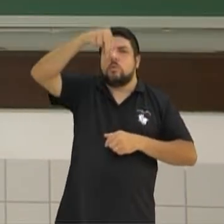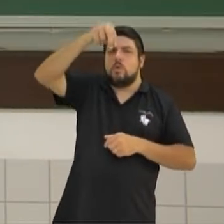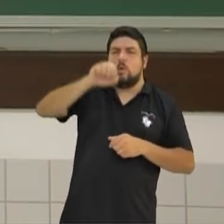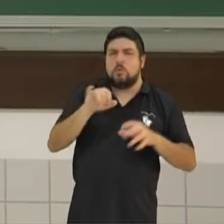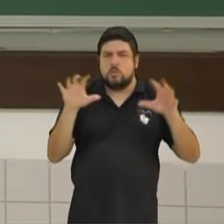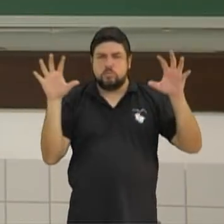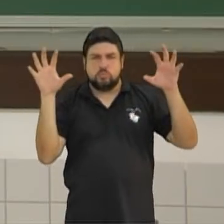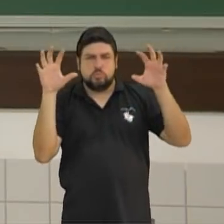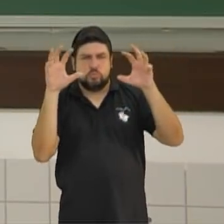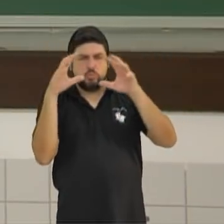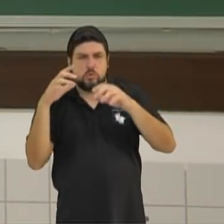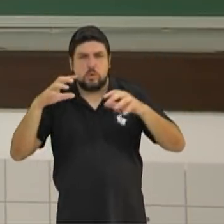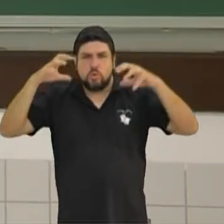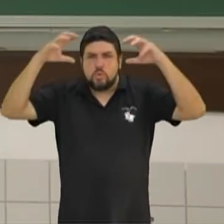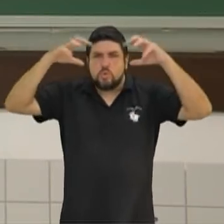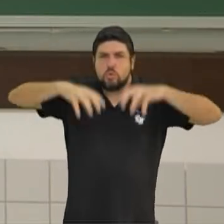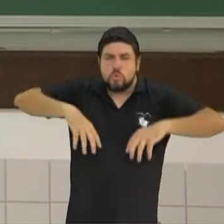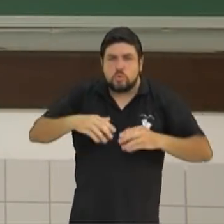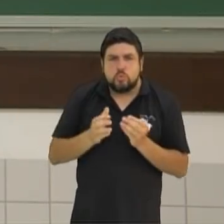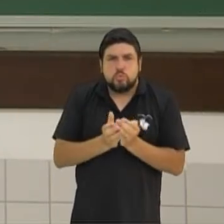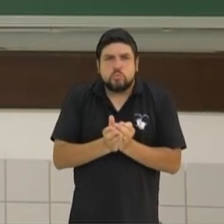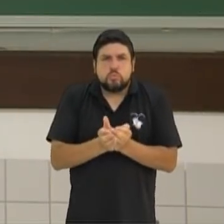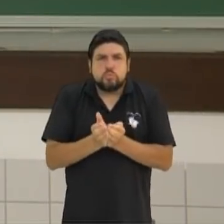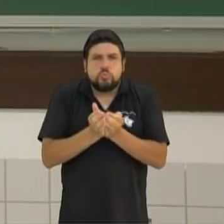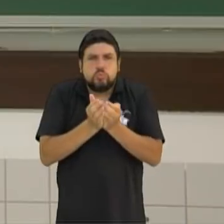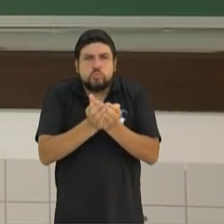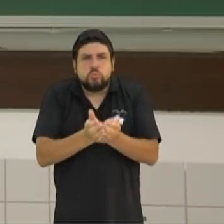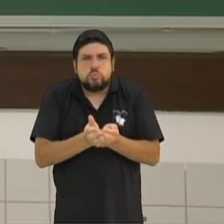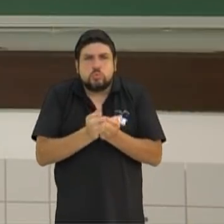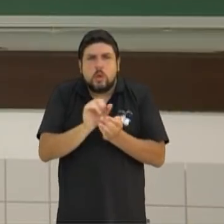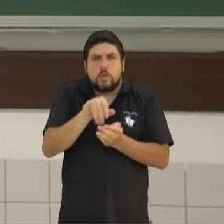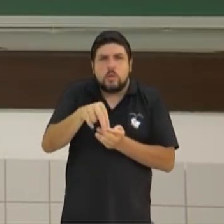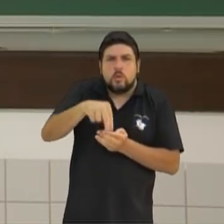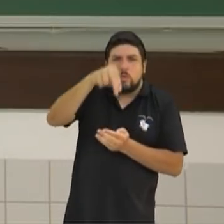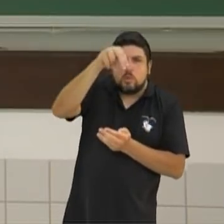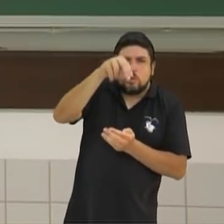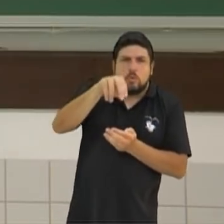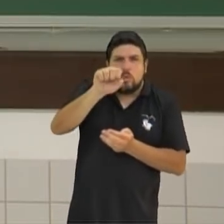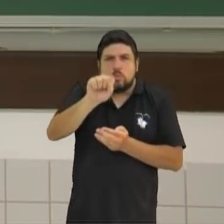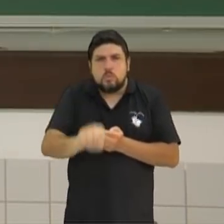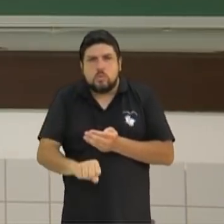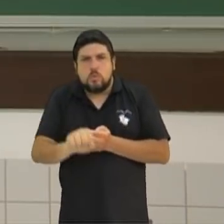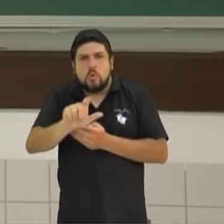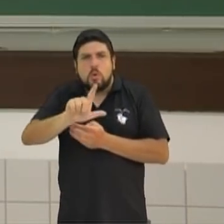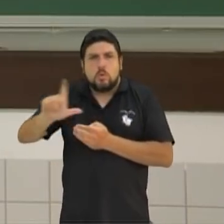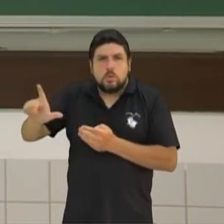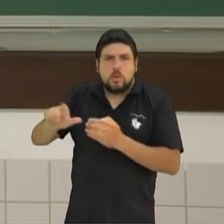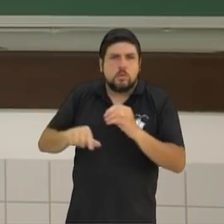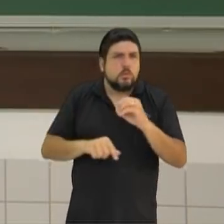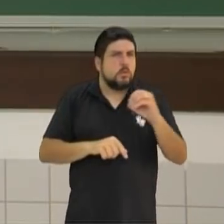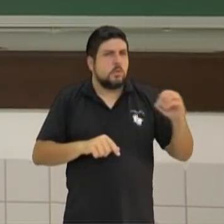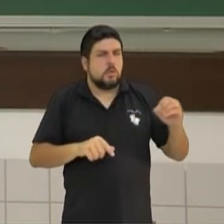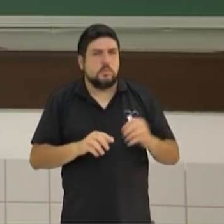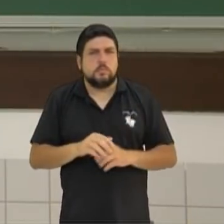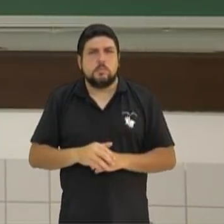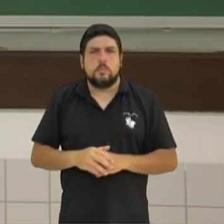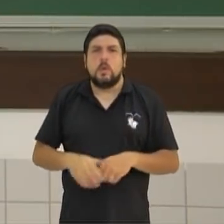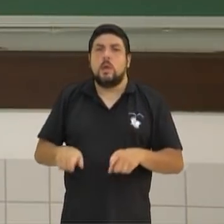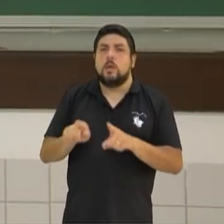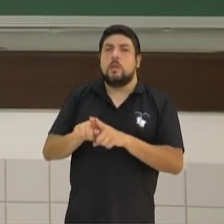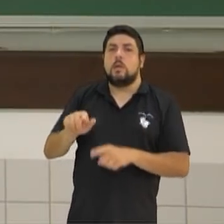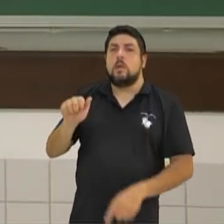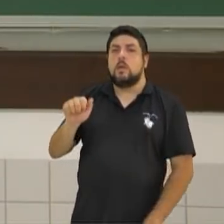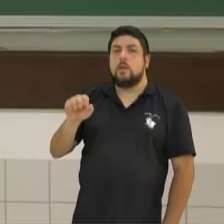meio de chuva, eles saberem para onde que eles tinham que ir, para o norte, sul, leste, oeste. E os astrolábios,